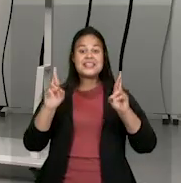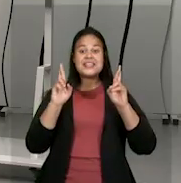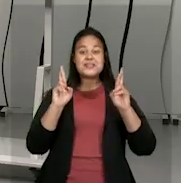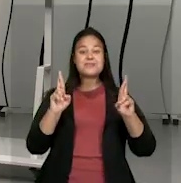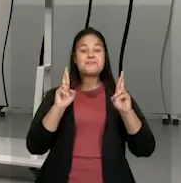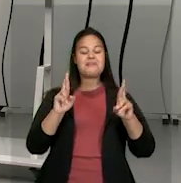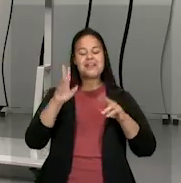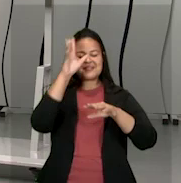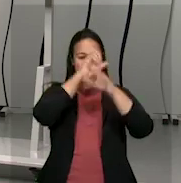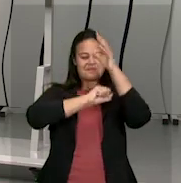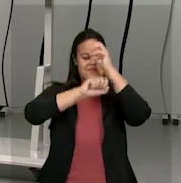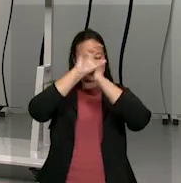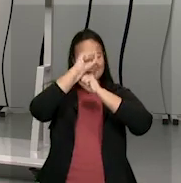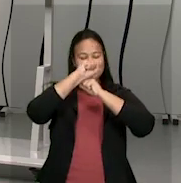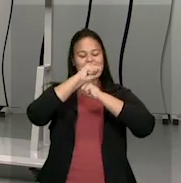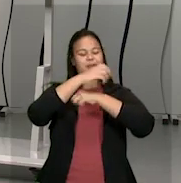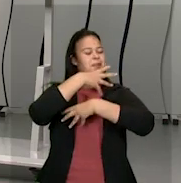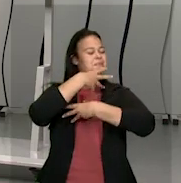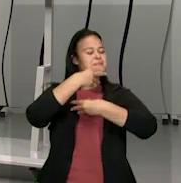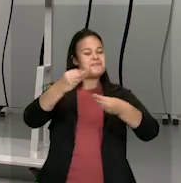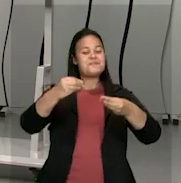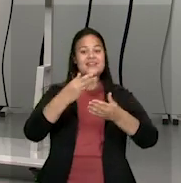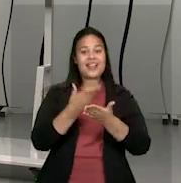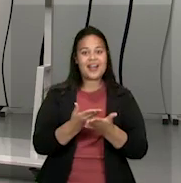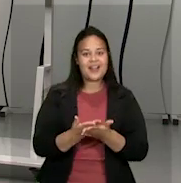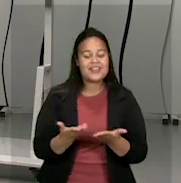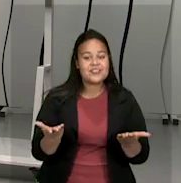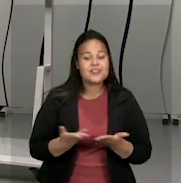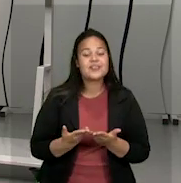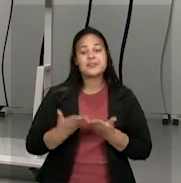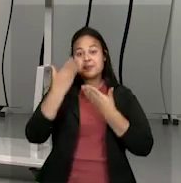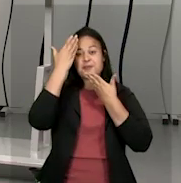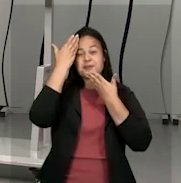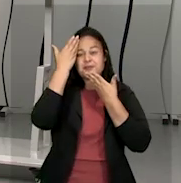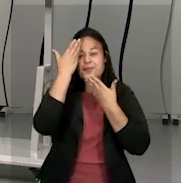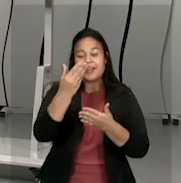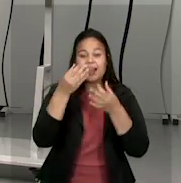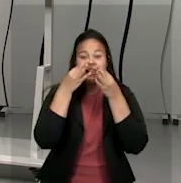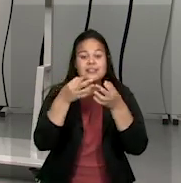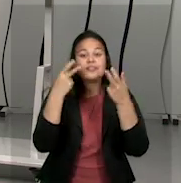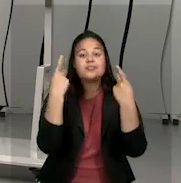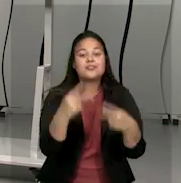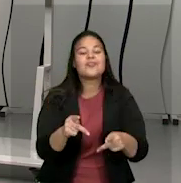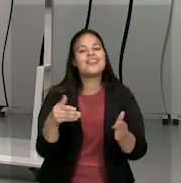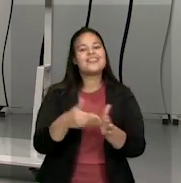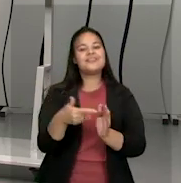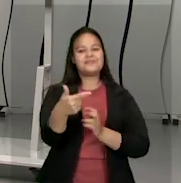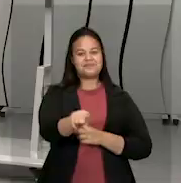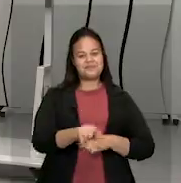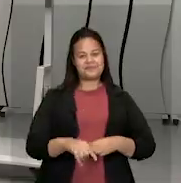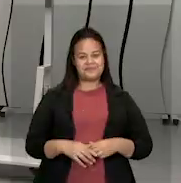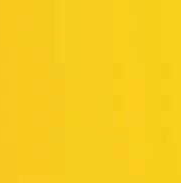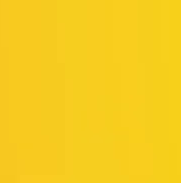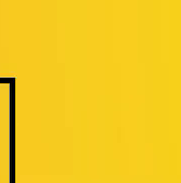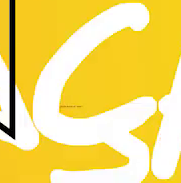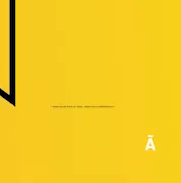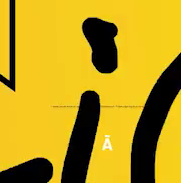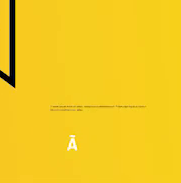você tenha aprendido muito com a nossa aula. Muito obrigada por sua atenção e até a próxima!